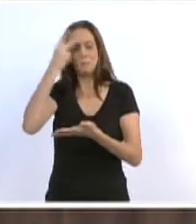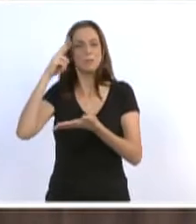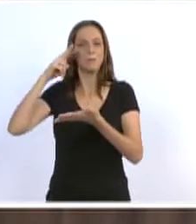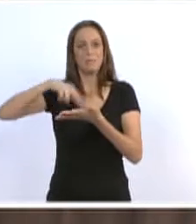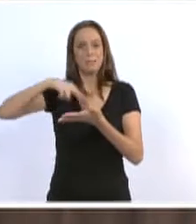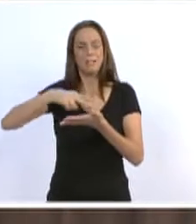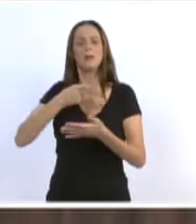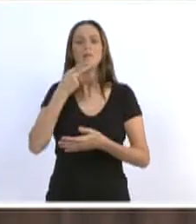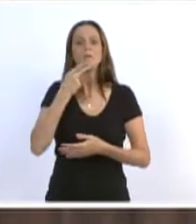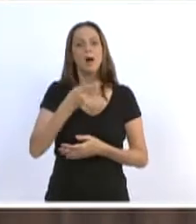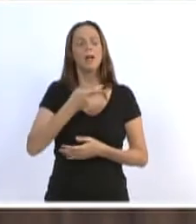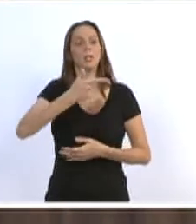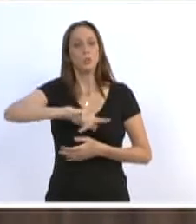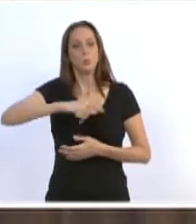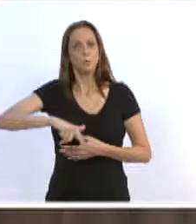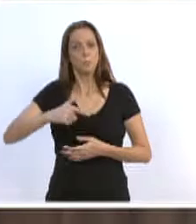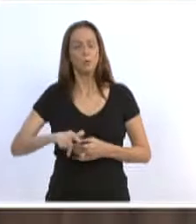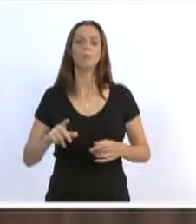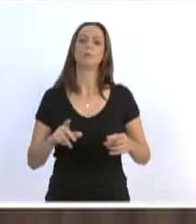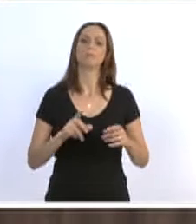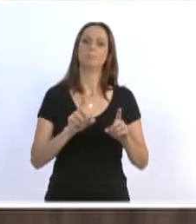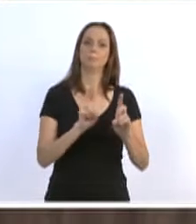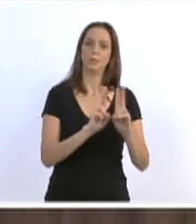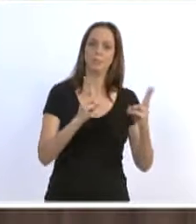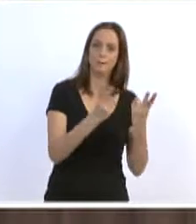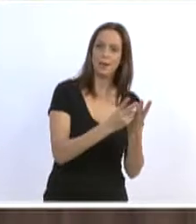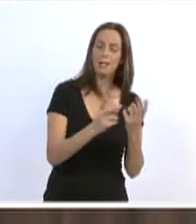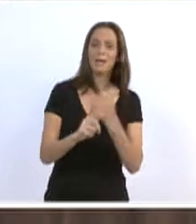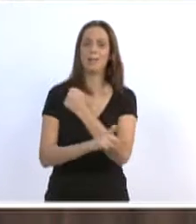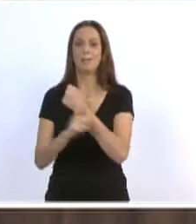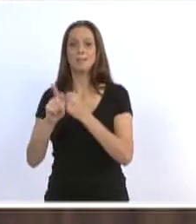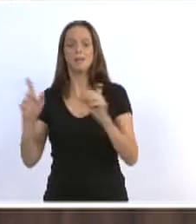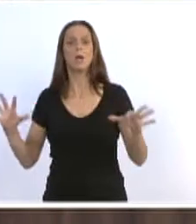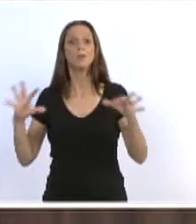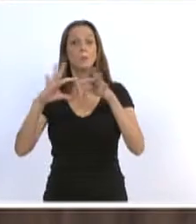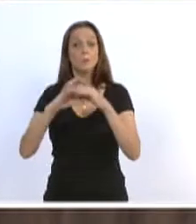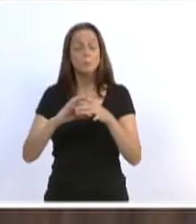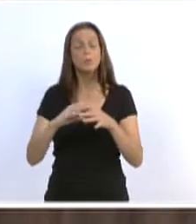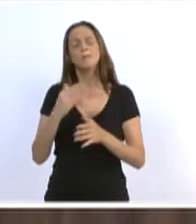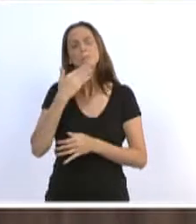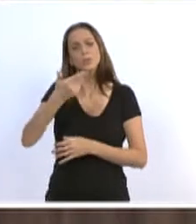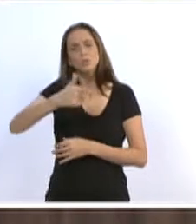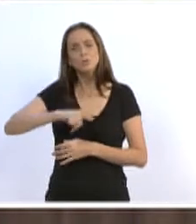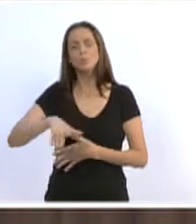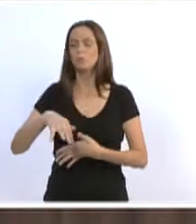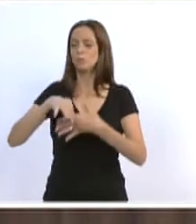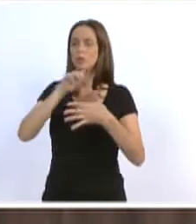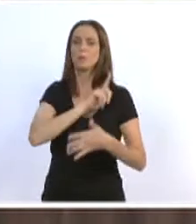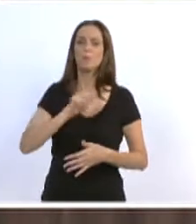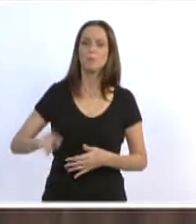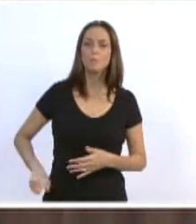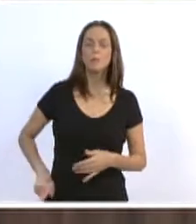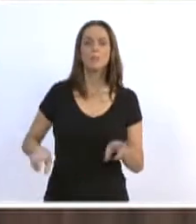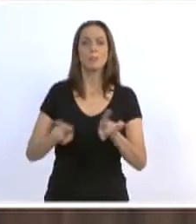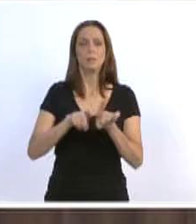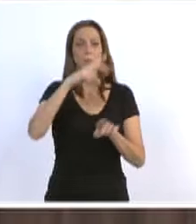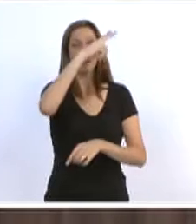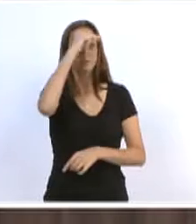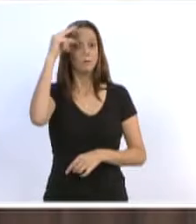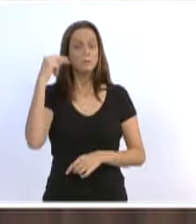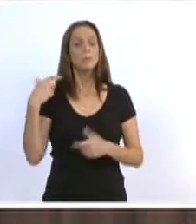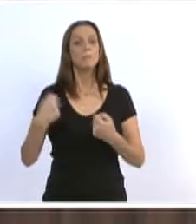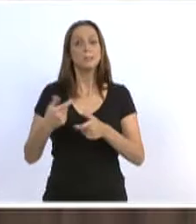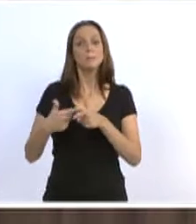delegacia a iacc fazer a reivindicação realmente que seja feito um esforço líder do governo poder executivo para que se